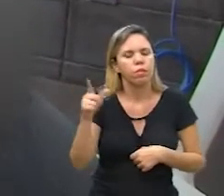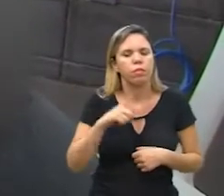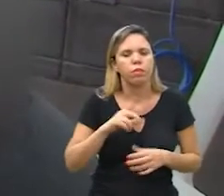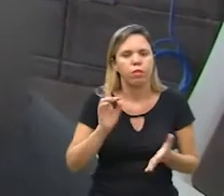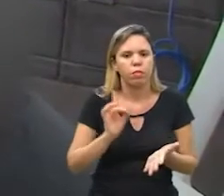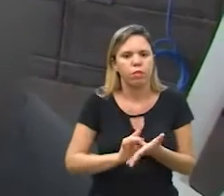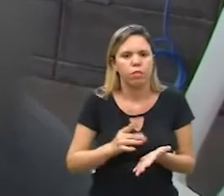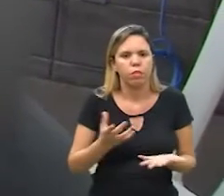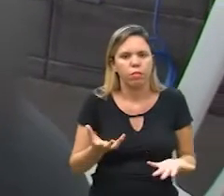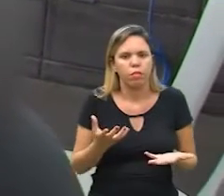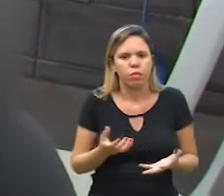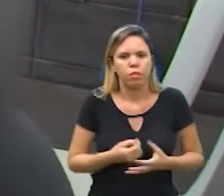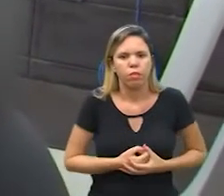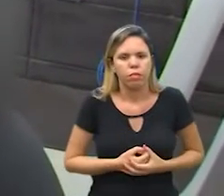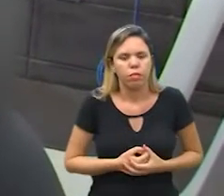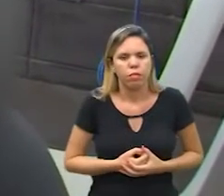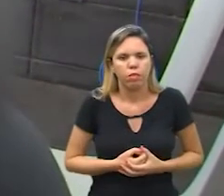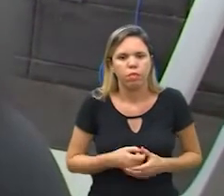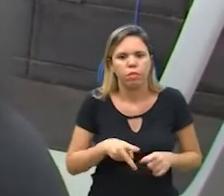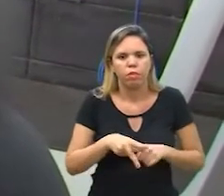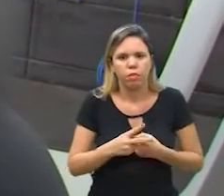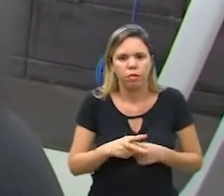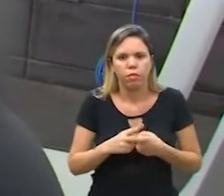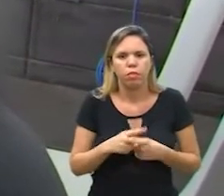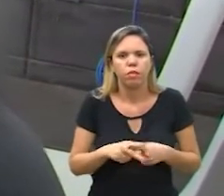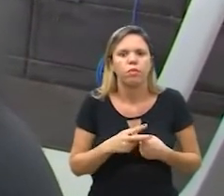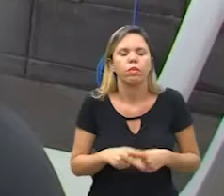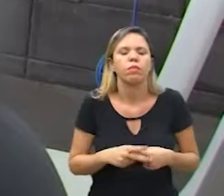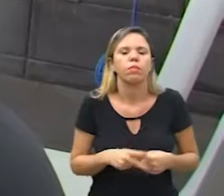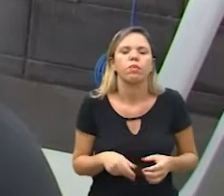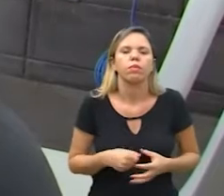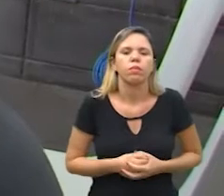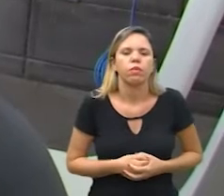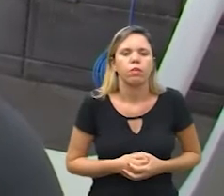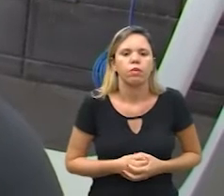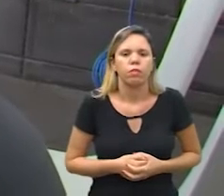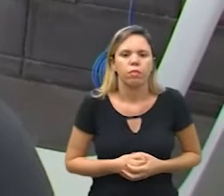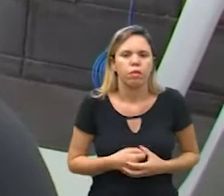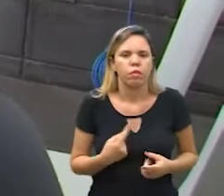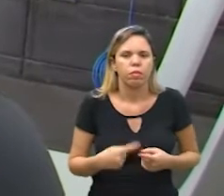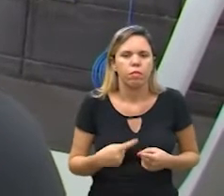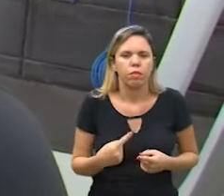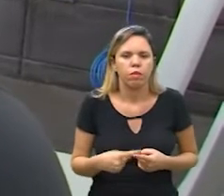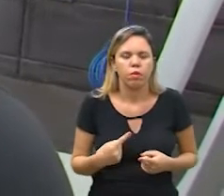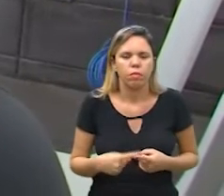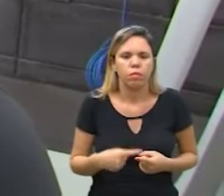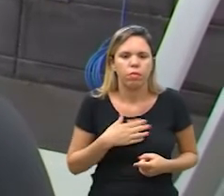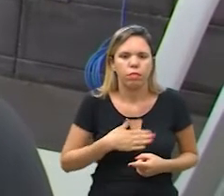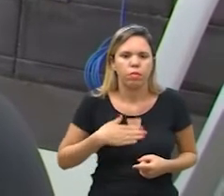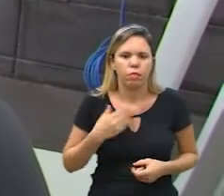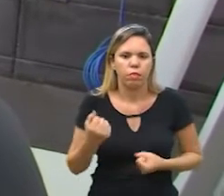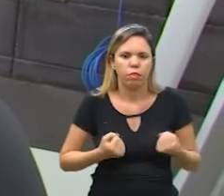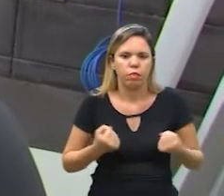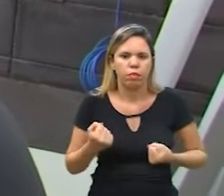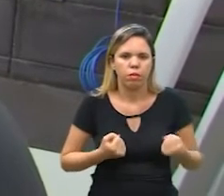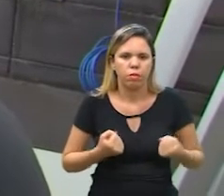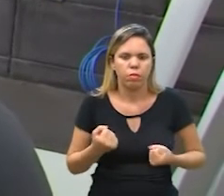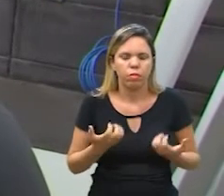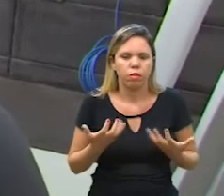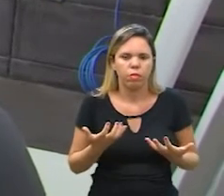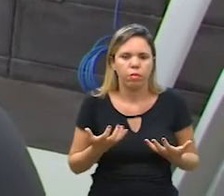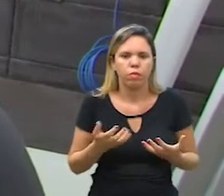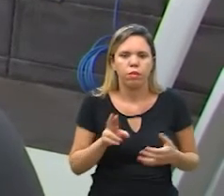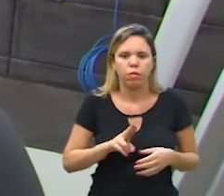senhor, de verdade eu queria ser mecânico, senhor. Por quê? Porque eu gosto de